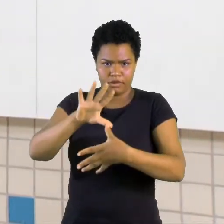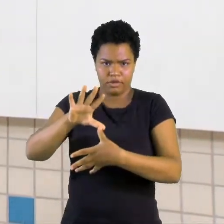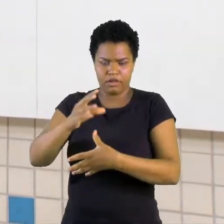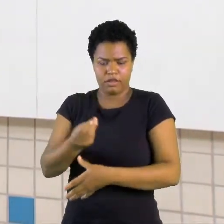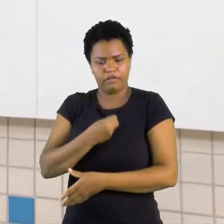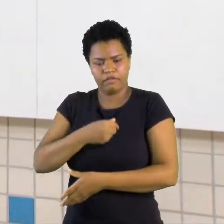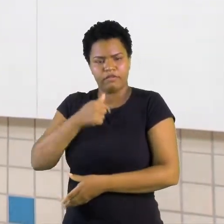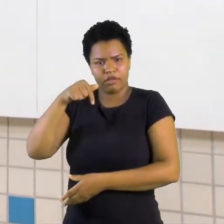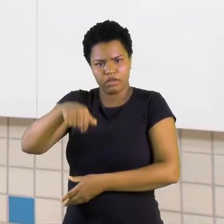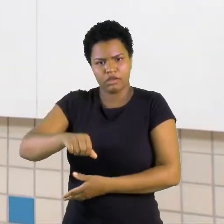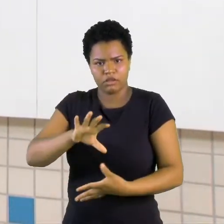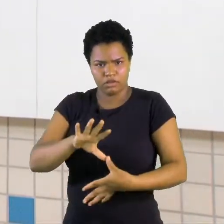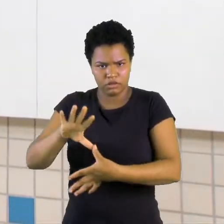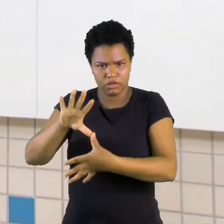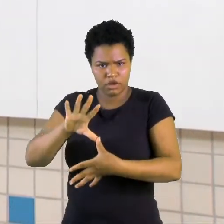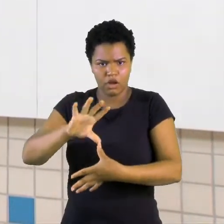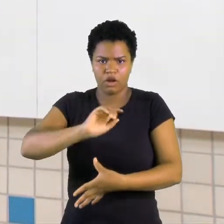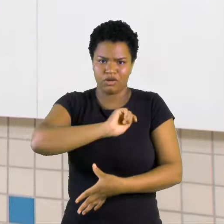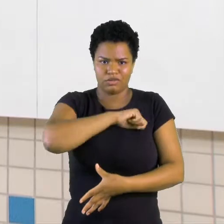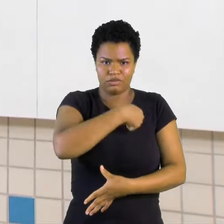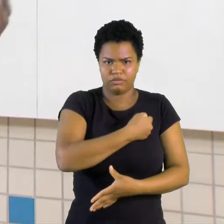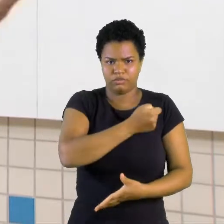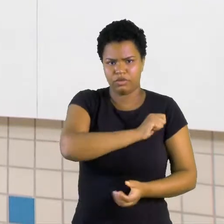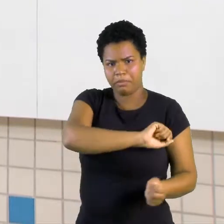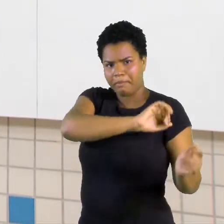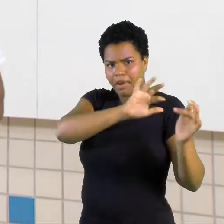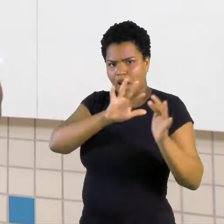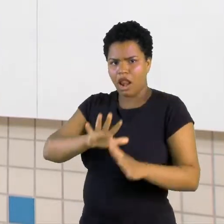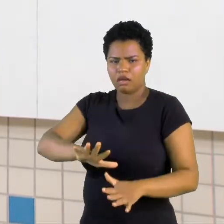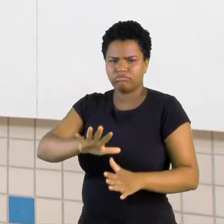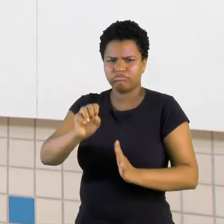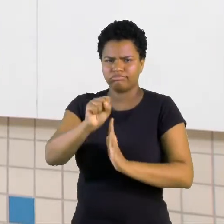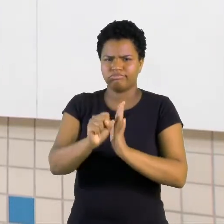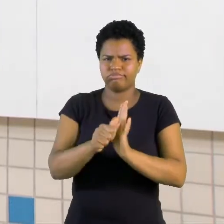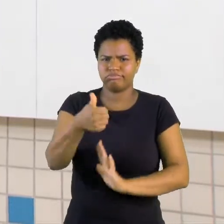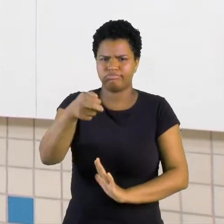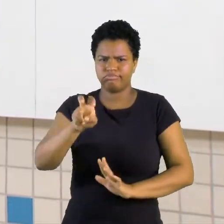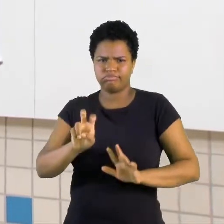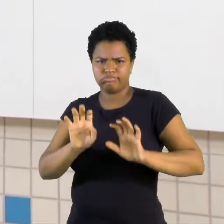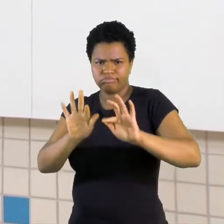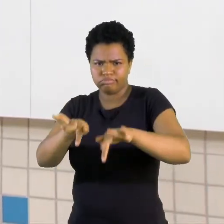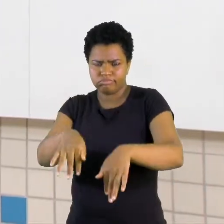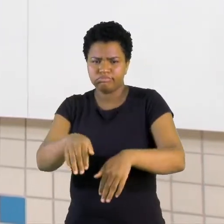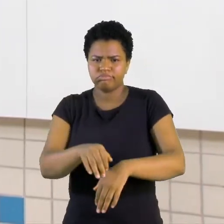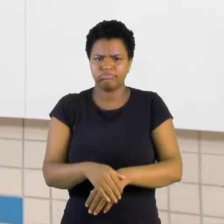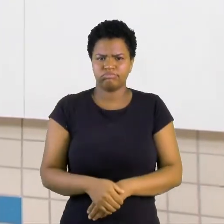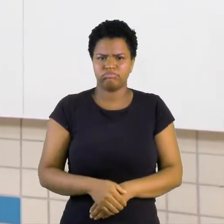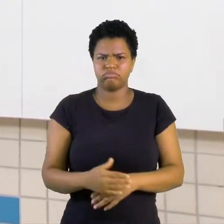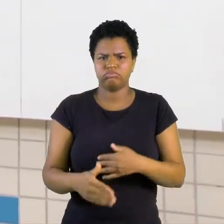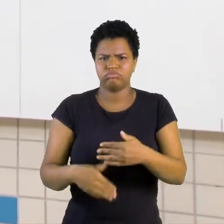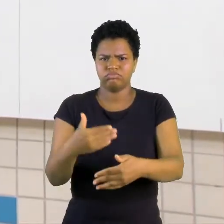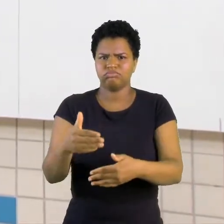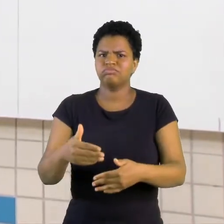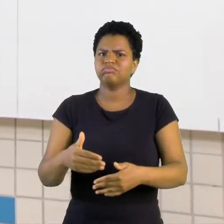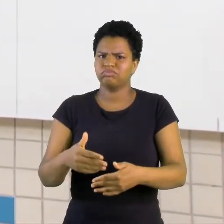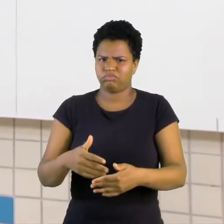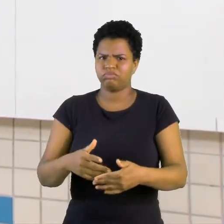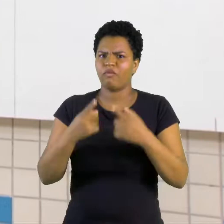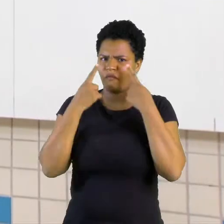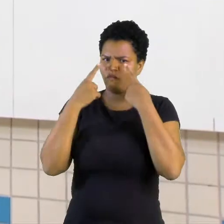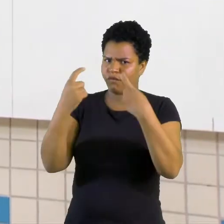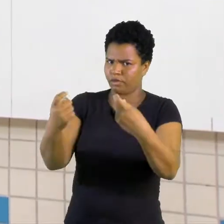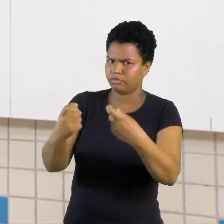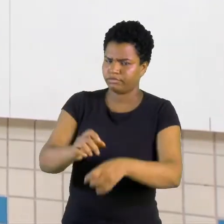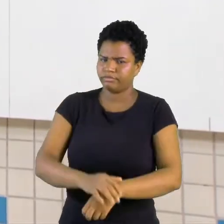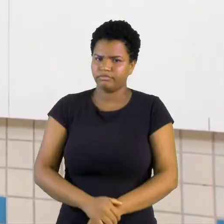América, quando os espanhóis chegaram aqui, né, lá para o final do século XV, foi um processo, de certa forma, violento. Tá?